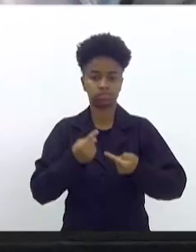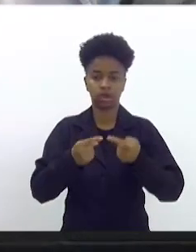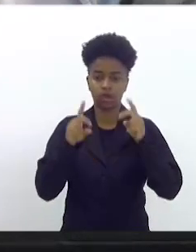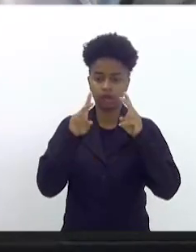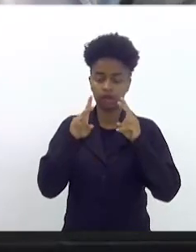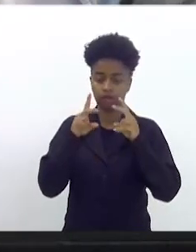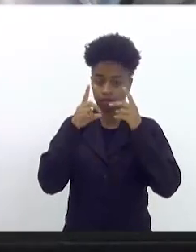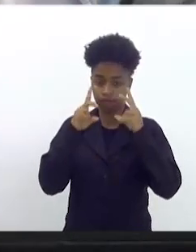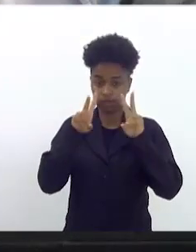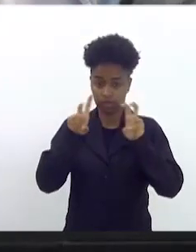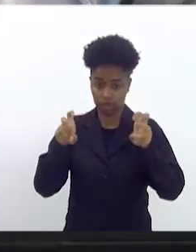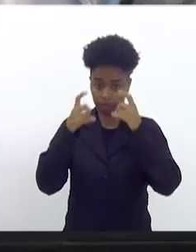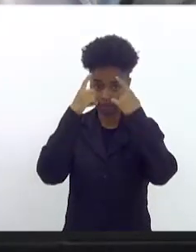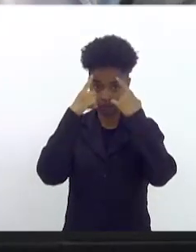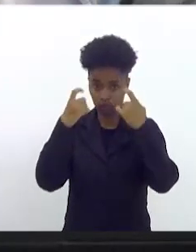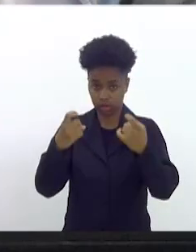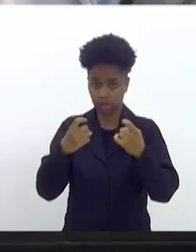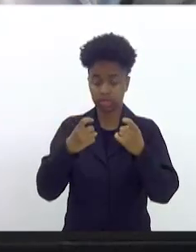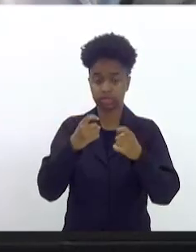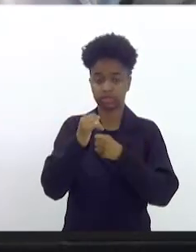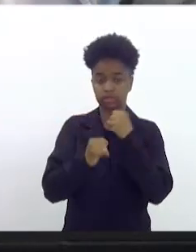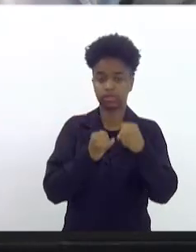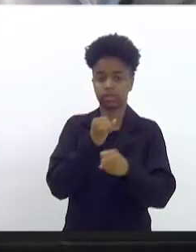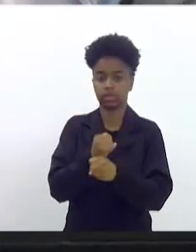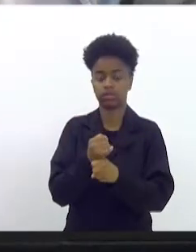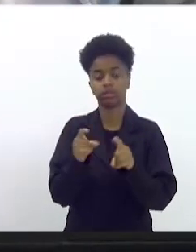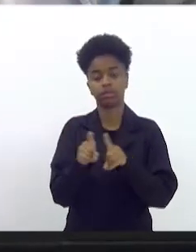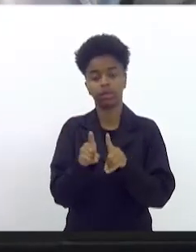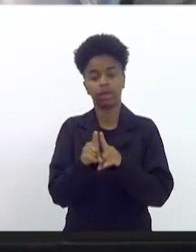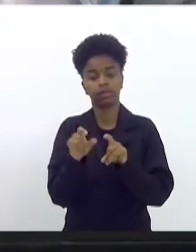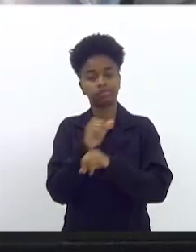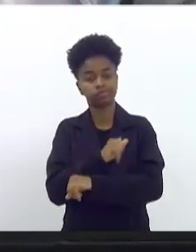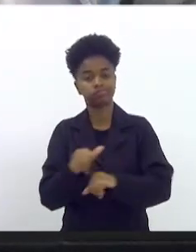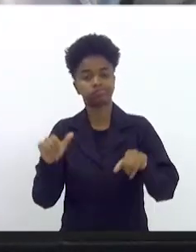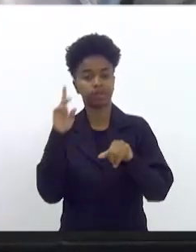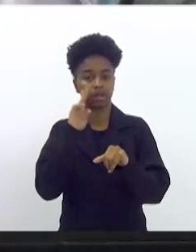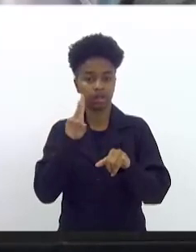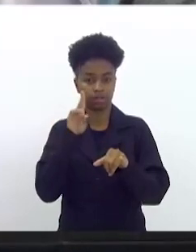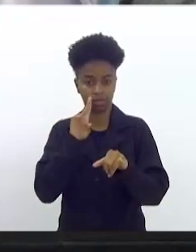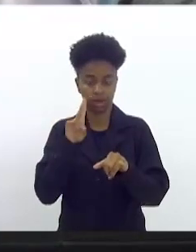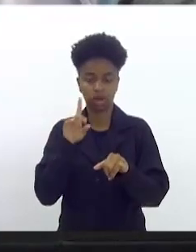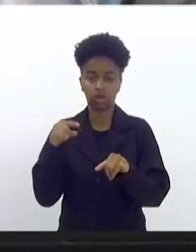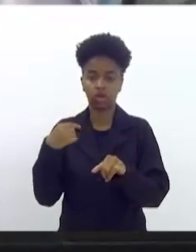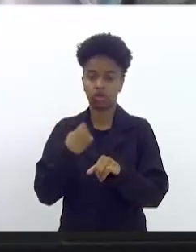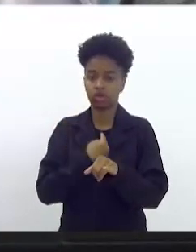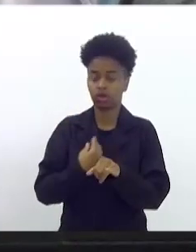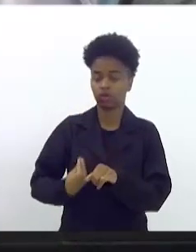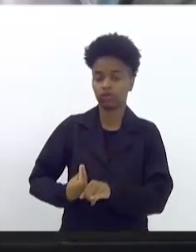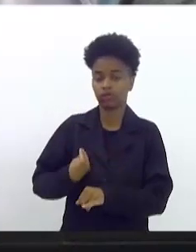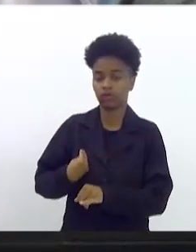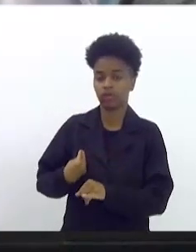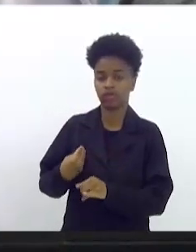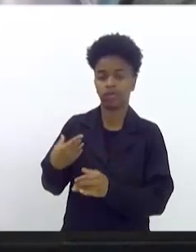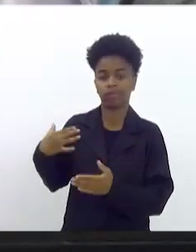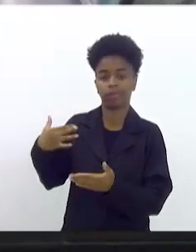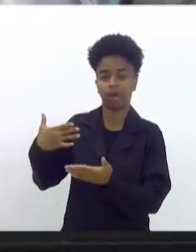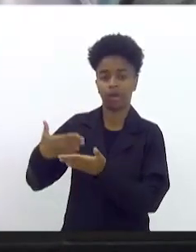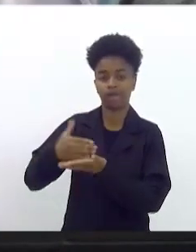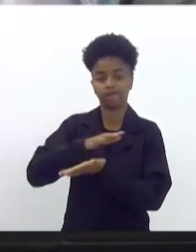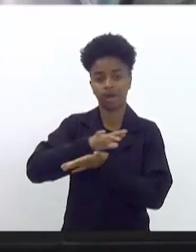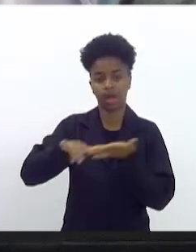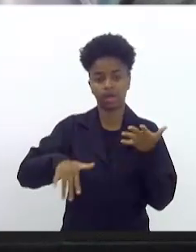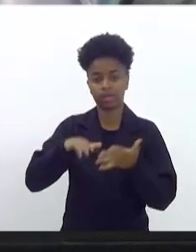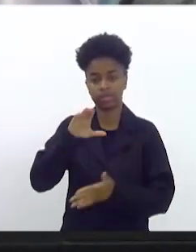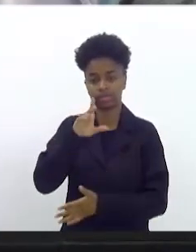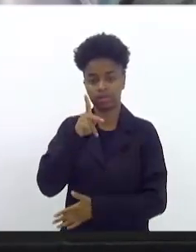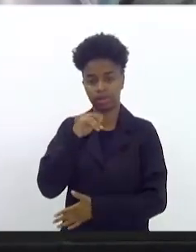violência cibernética. Lembrando aqui, né, Tia Ju, que a gente vem de uma cadeia de CPIs, né, Tia Ju